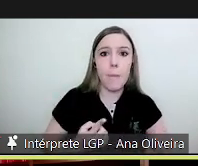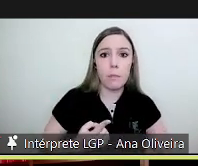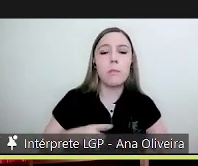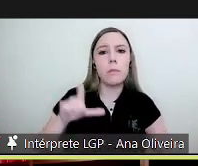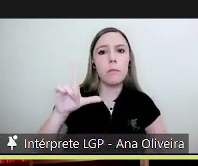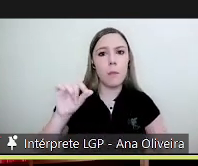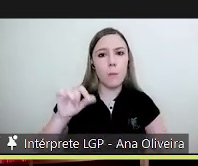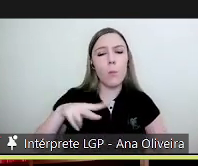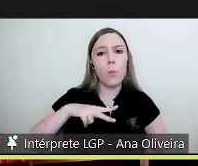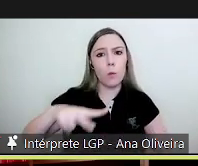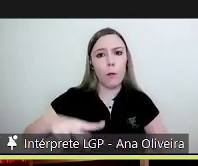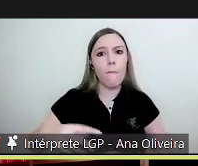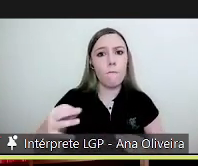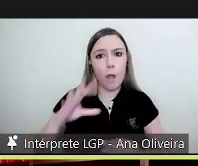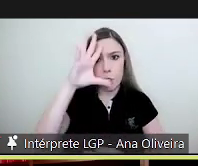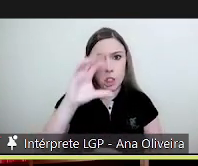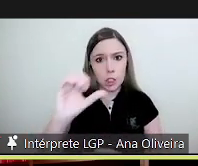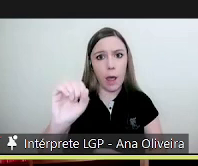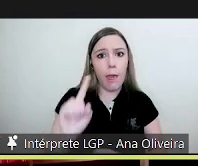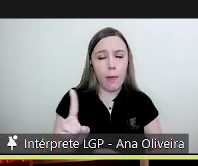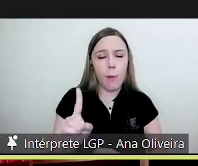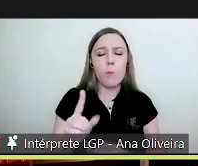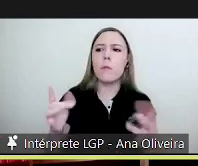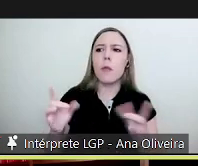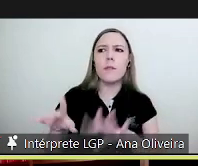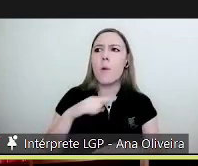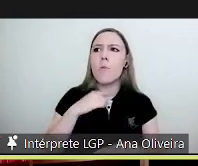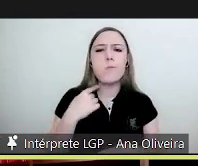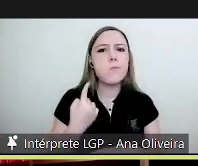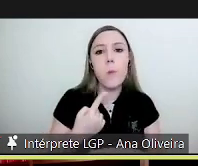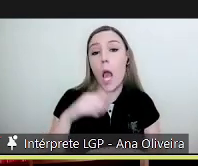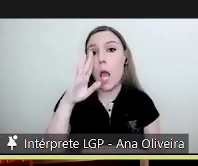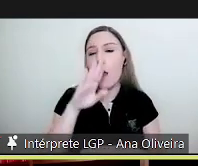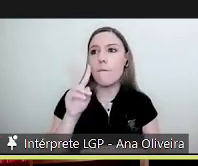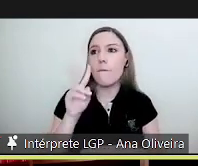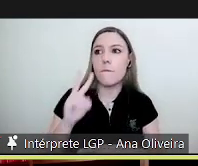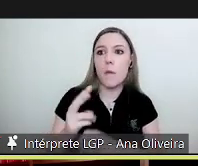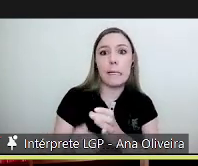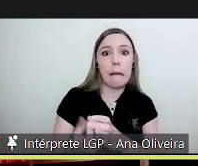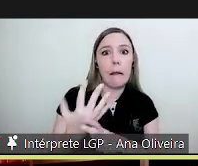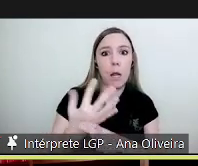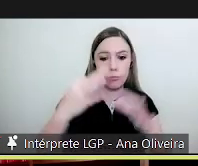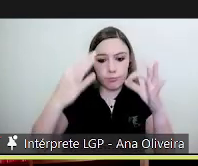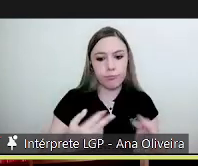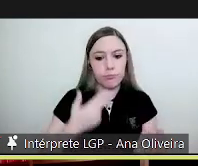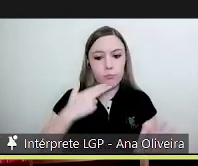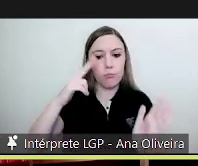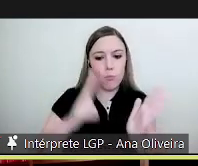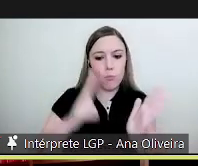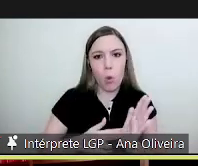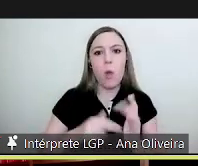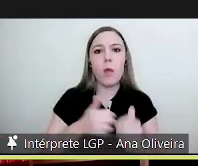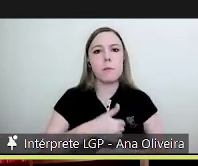também. Portanto, é inevitável vermos criadas e concretizadas cidades sustentáveis à luz das